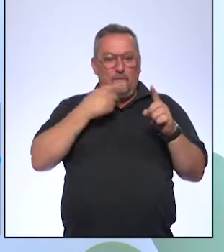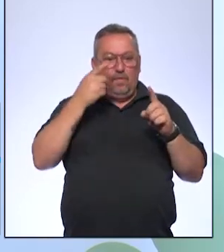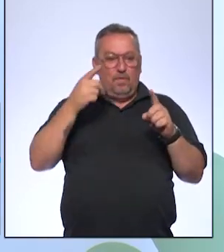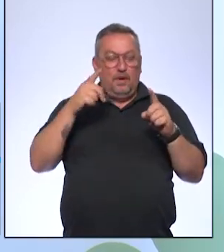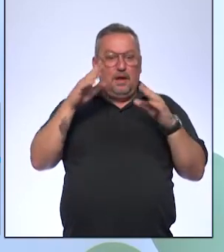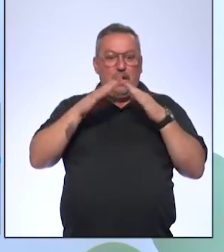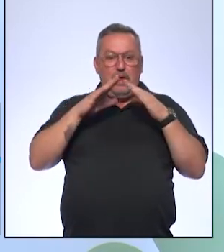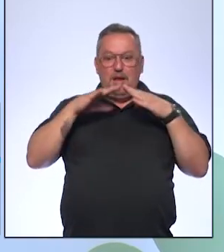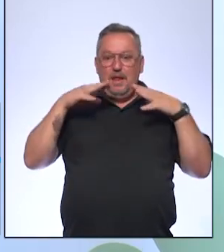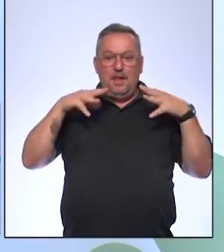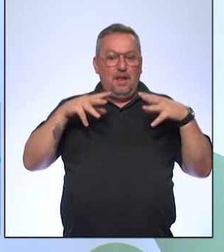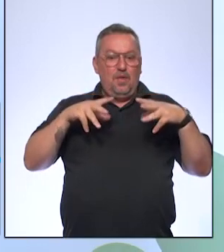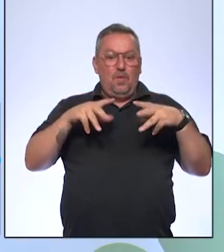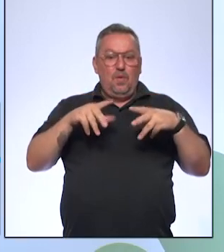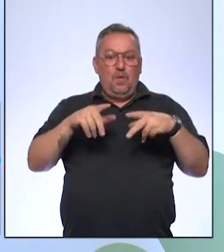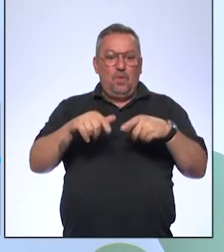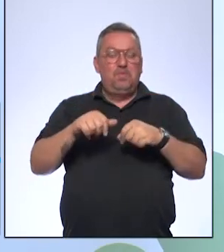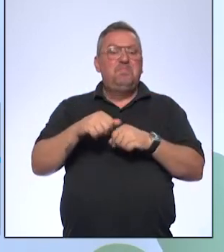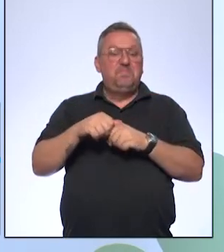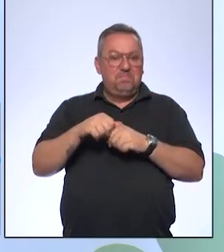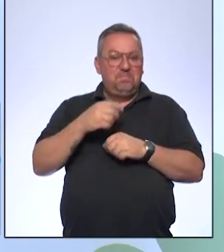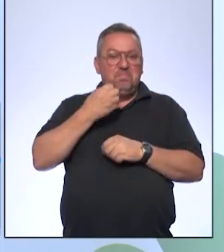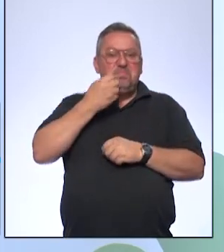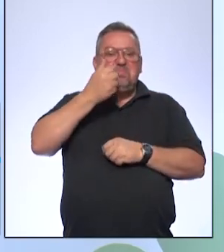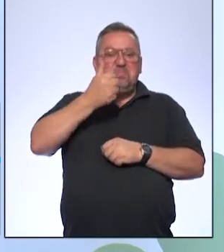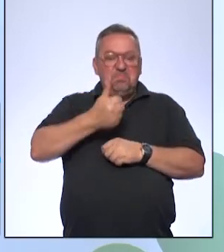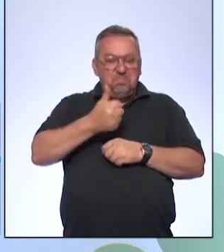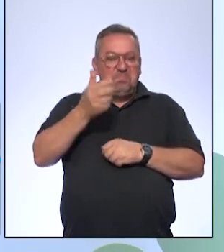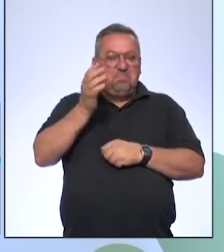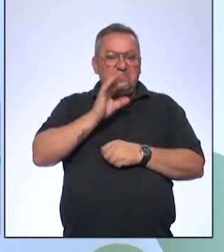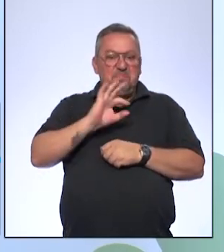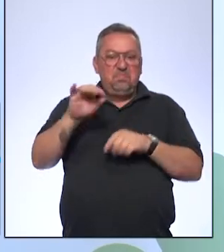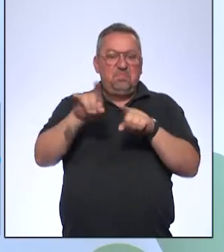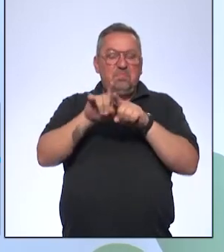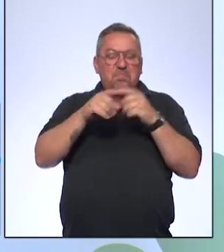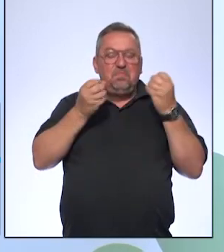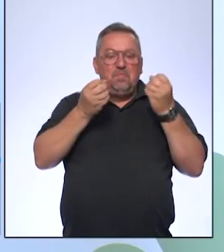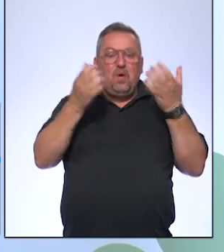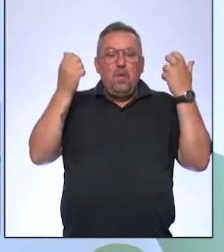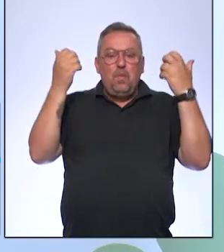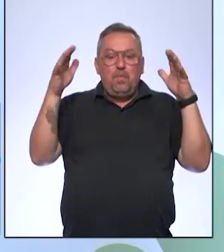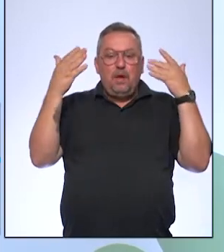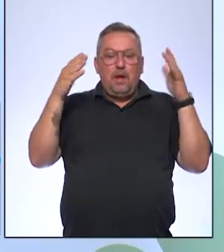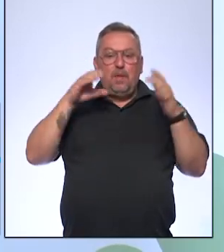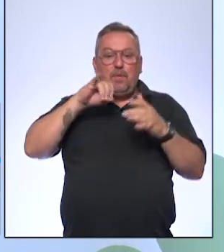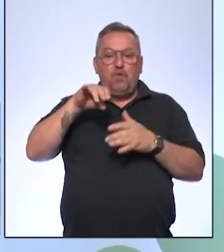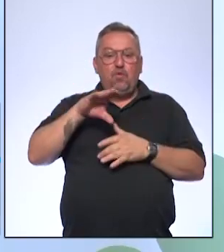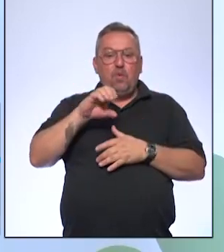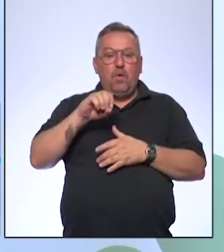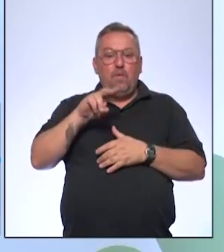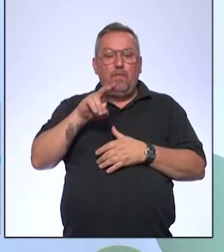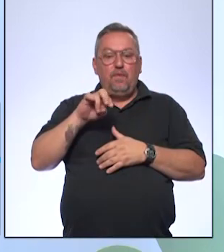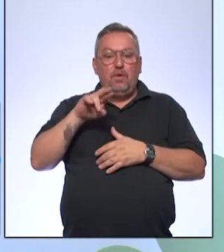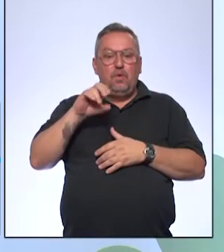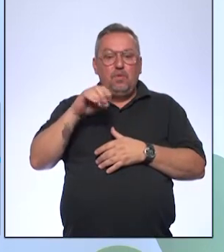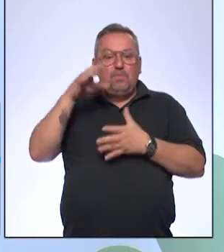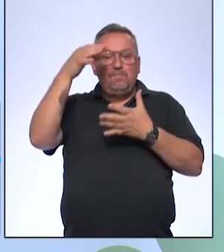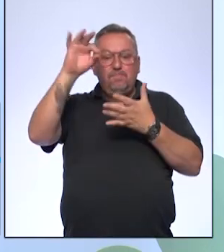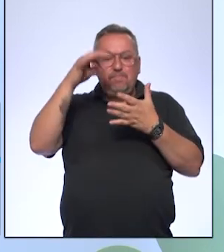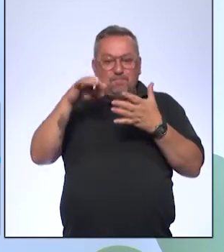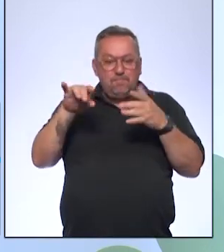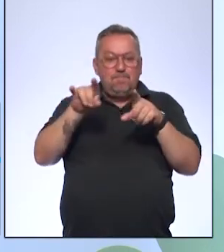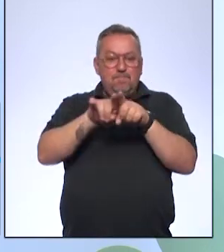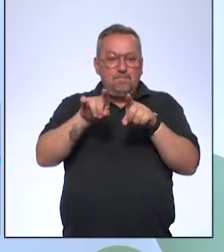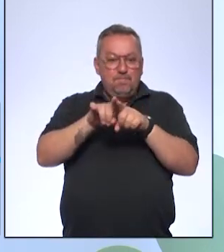arruma a casa inteira. Eles estão assim, craques. E também quero dar os parabéns para o João Vitor, que acertou essa